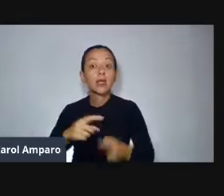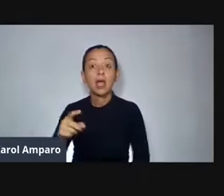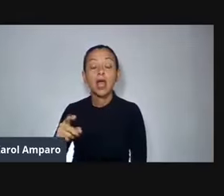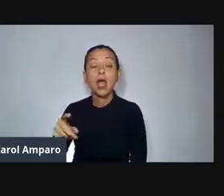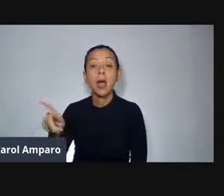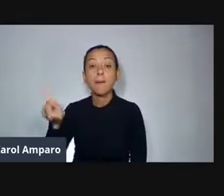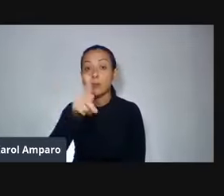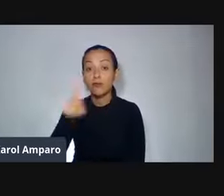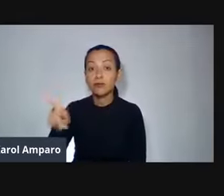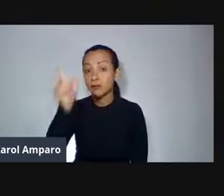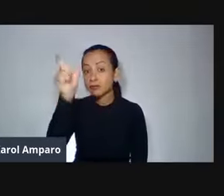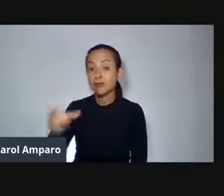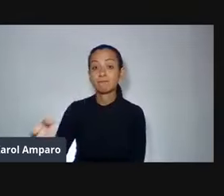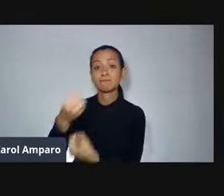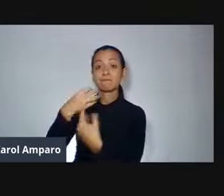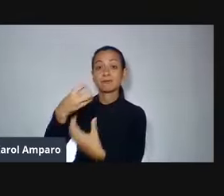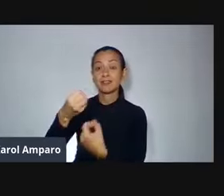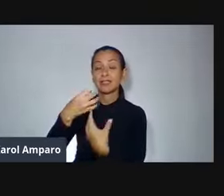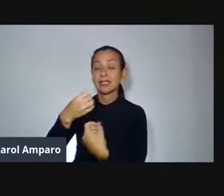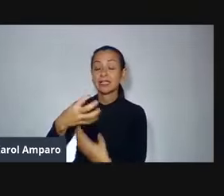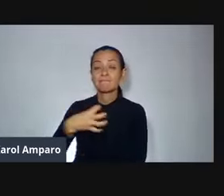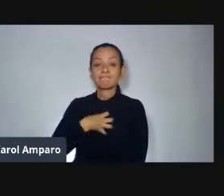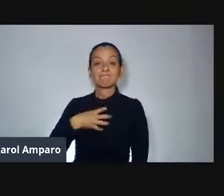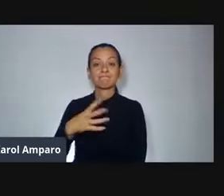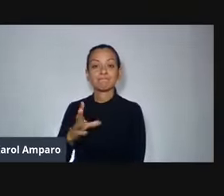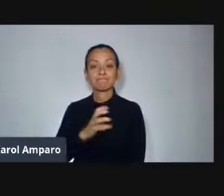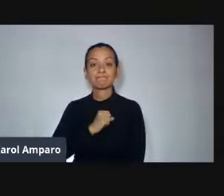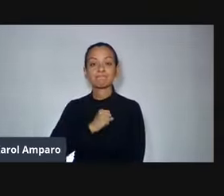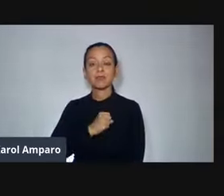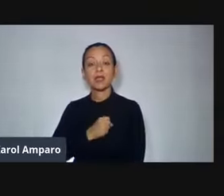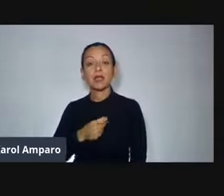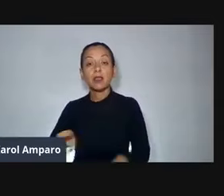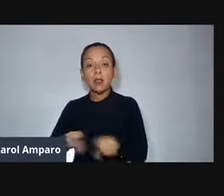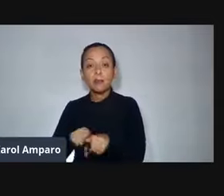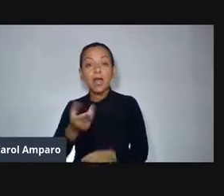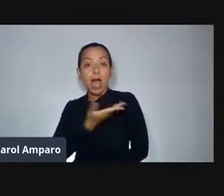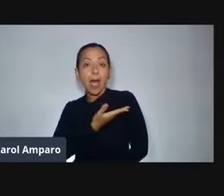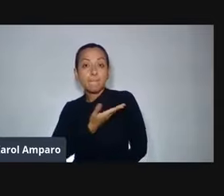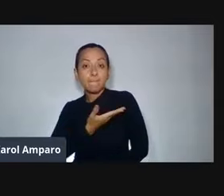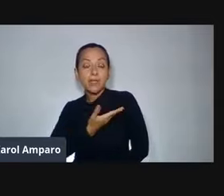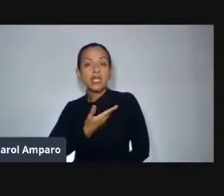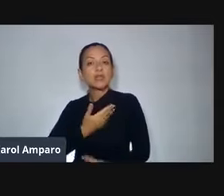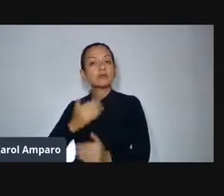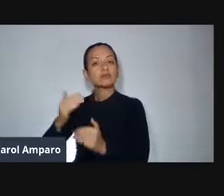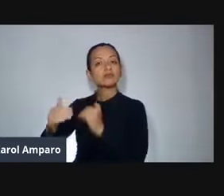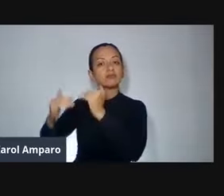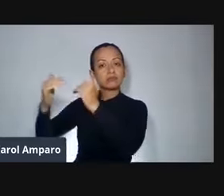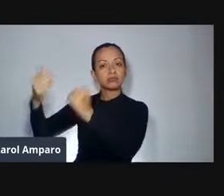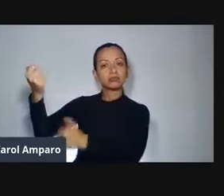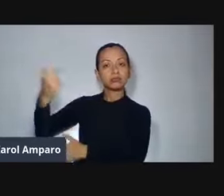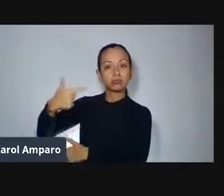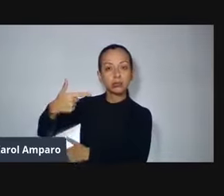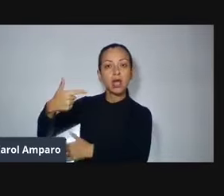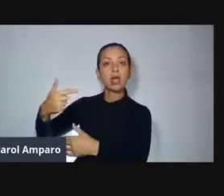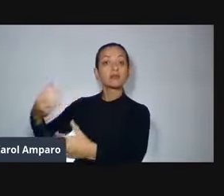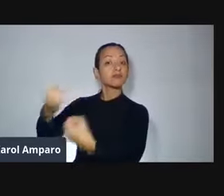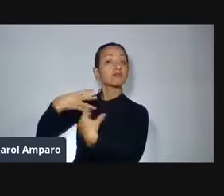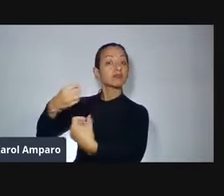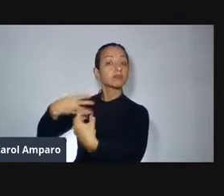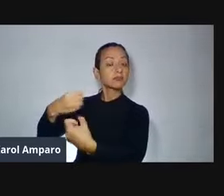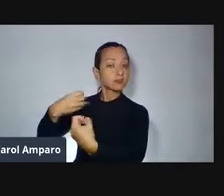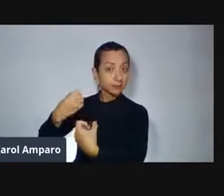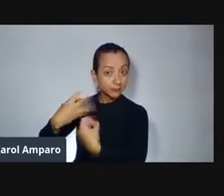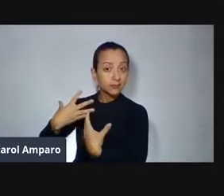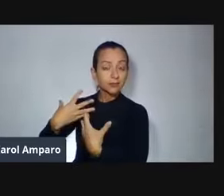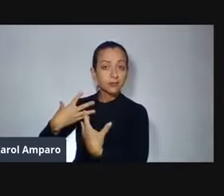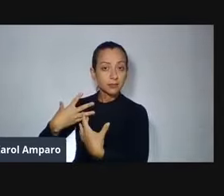meus professores, né? Pelos meus amigos que são mais empoderados do que eu com relação a isso, tá? E vou